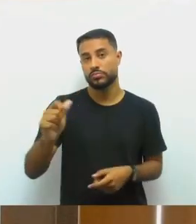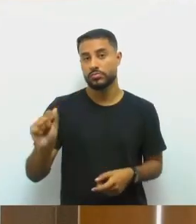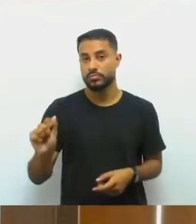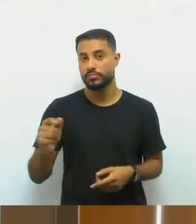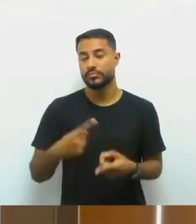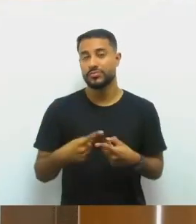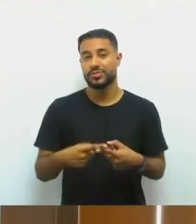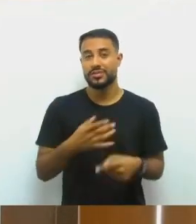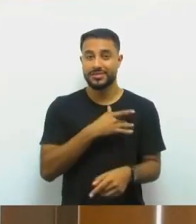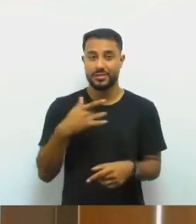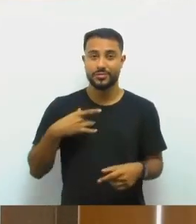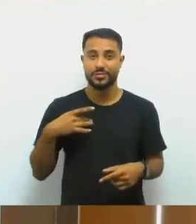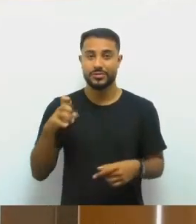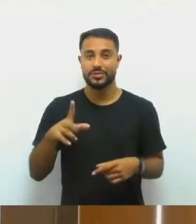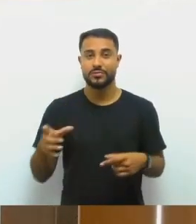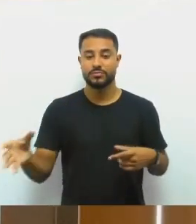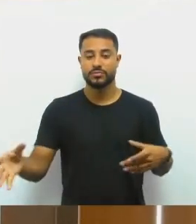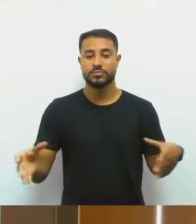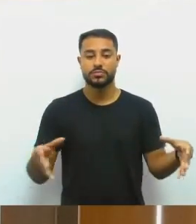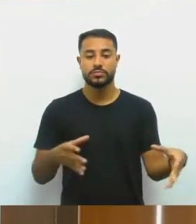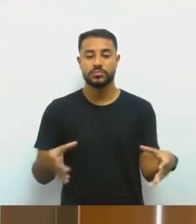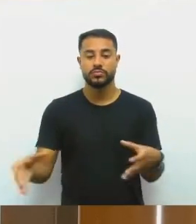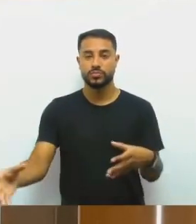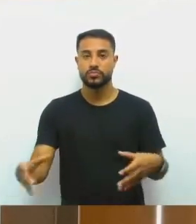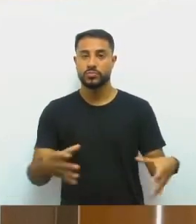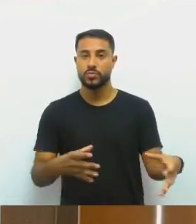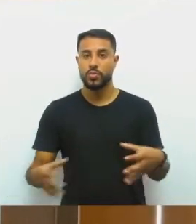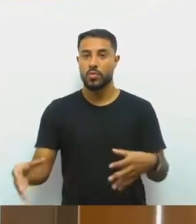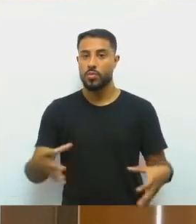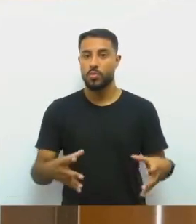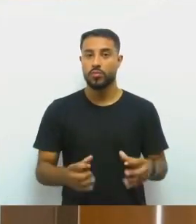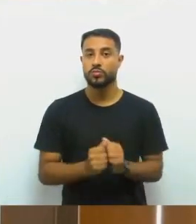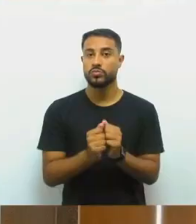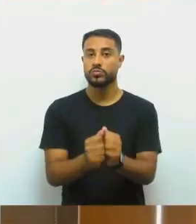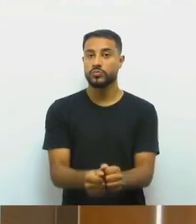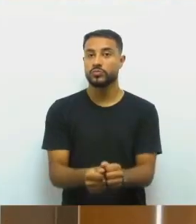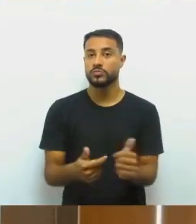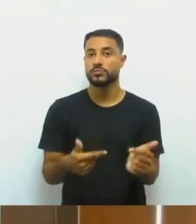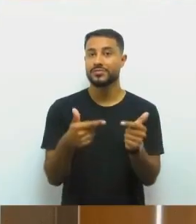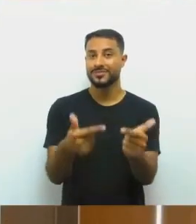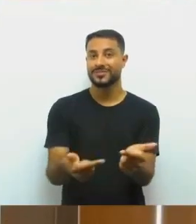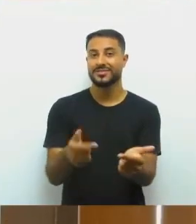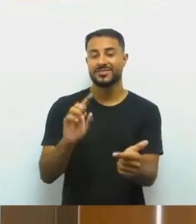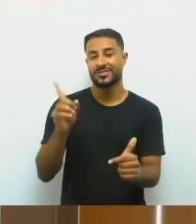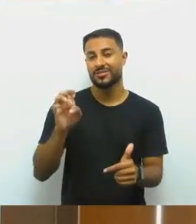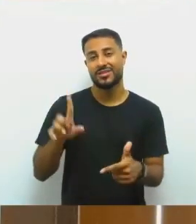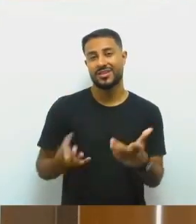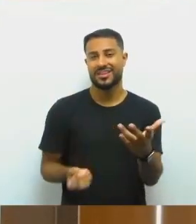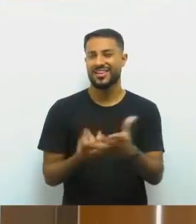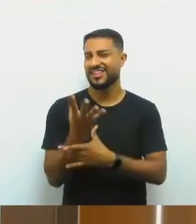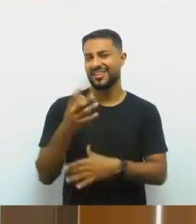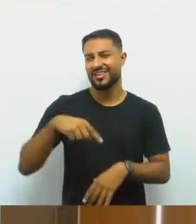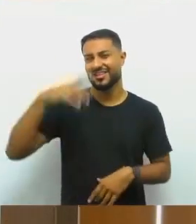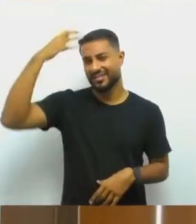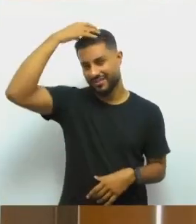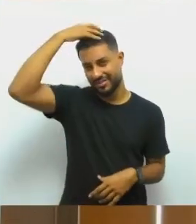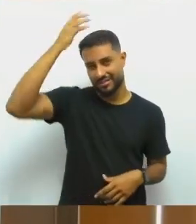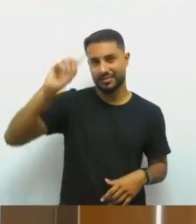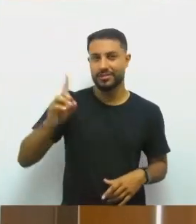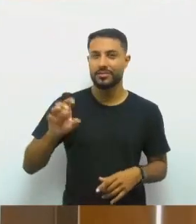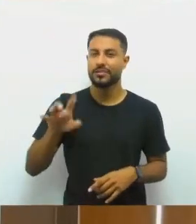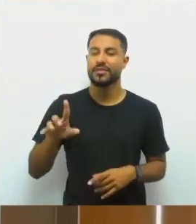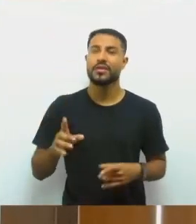conjunto de ações que não é criado em Angra, é um modelo do Sistema Único de